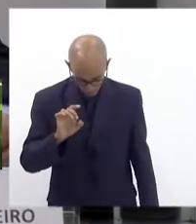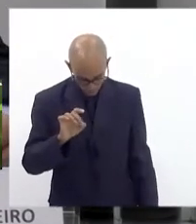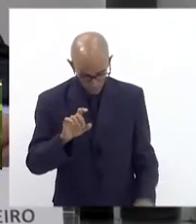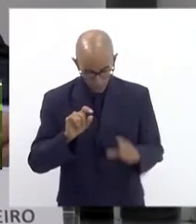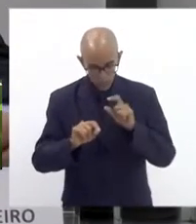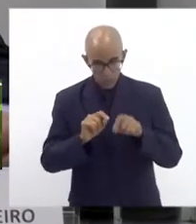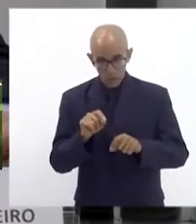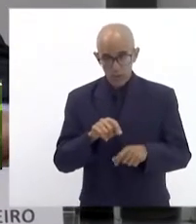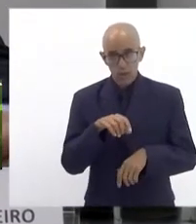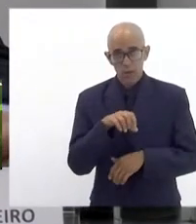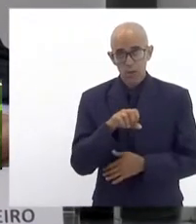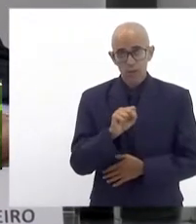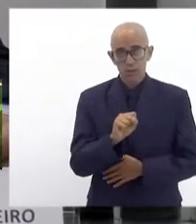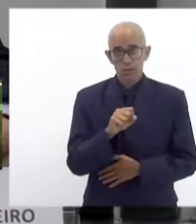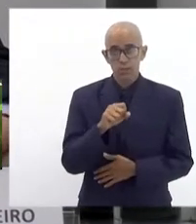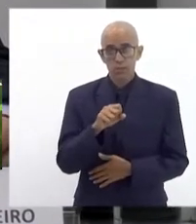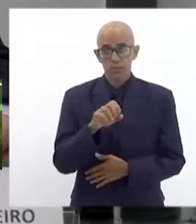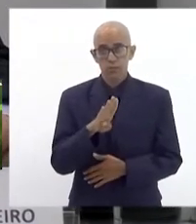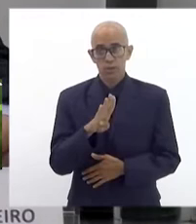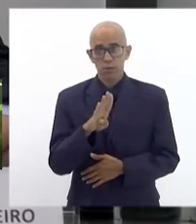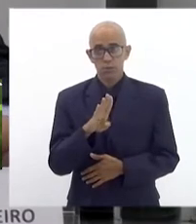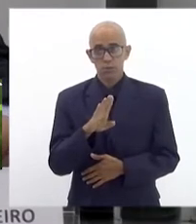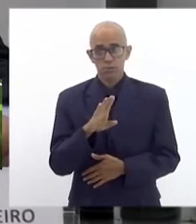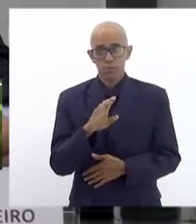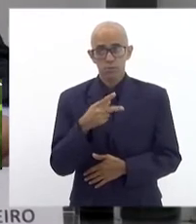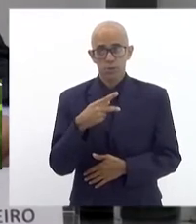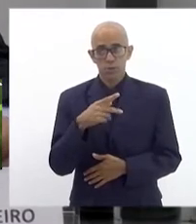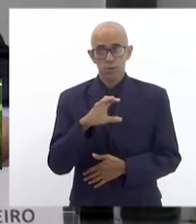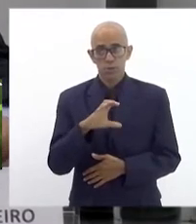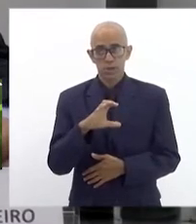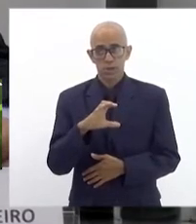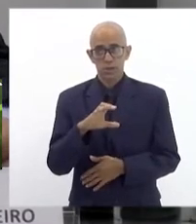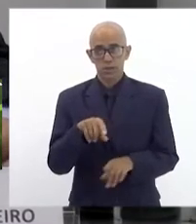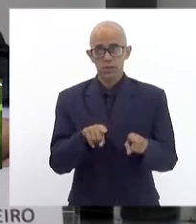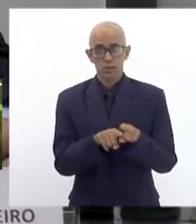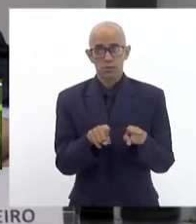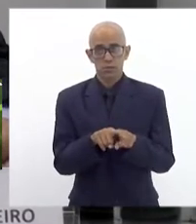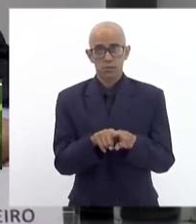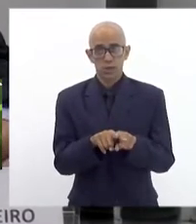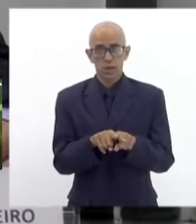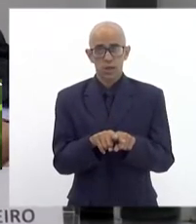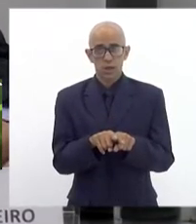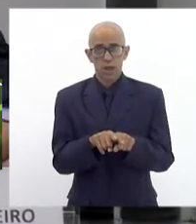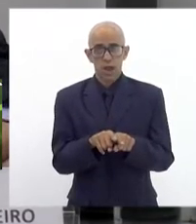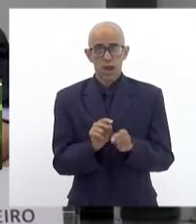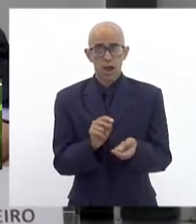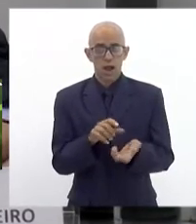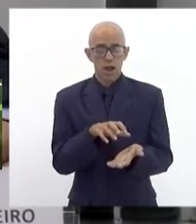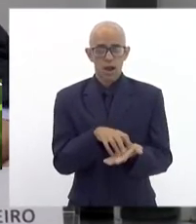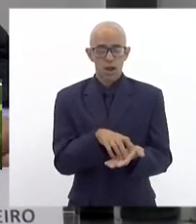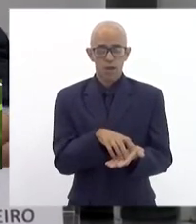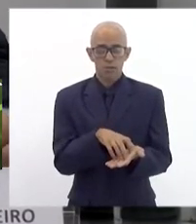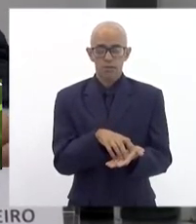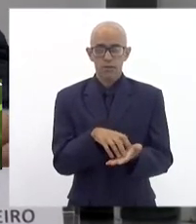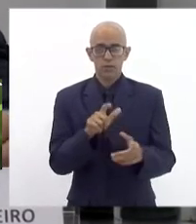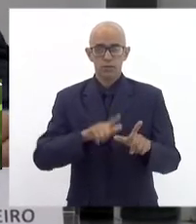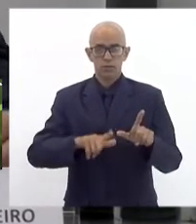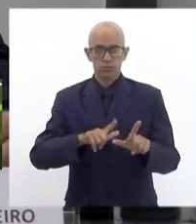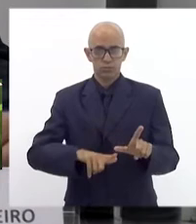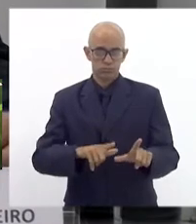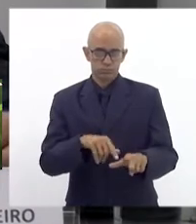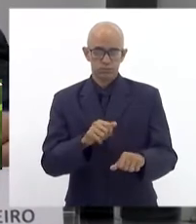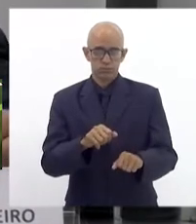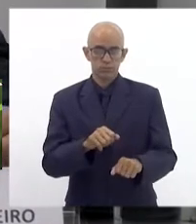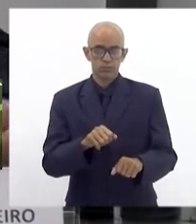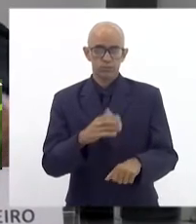a SBPC, né, particularmente a SBPC, também a Academia Brasileira de Ciências, o Clube de Engenharia, então, o Ildeu Moreira, Márcio Girão,